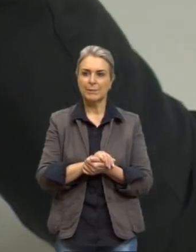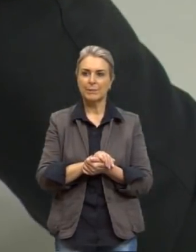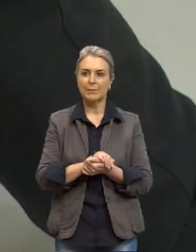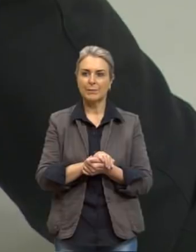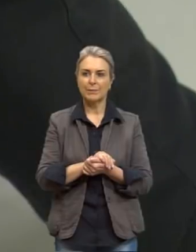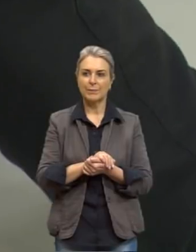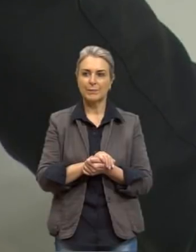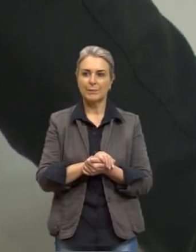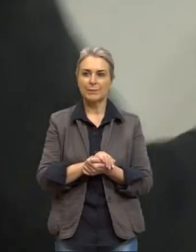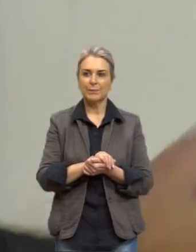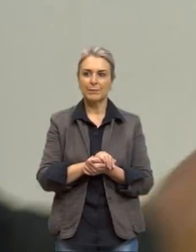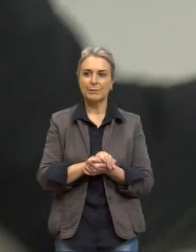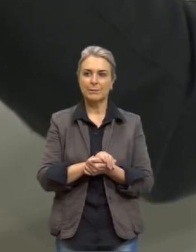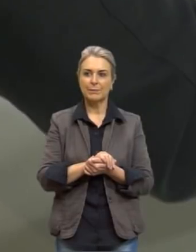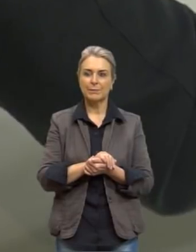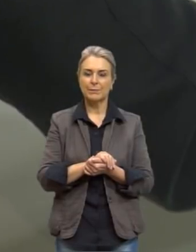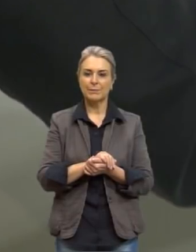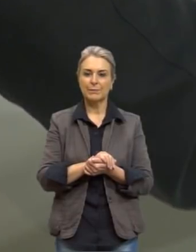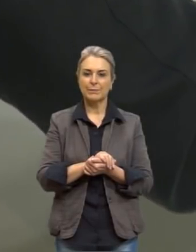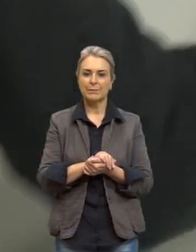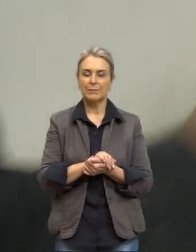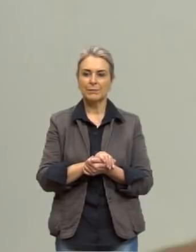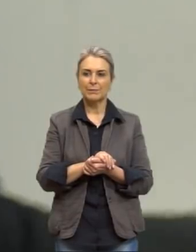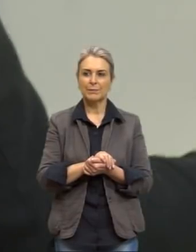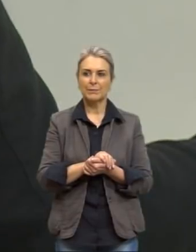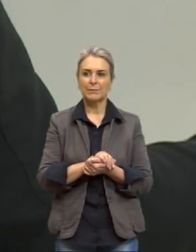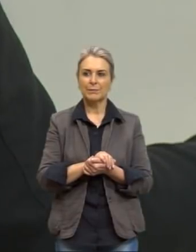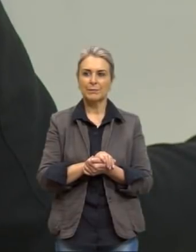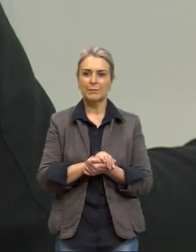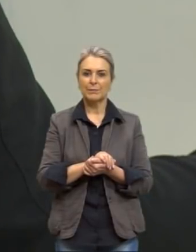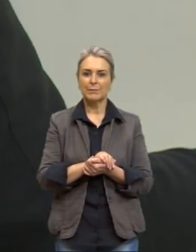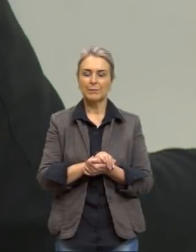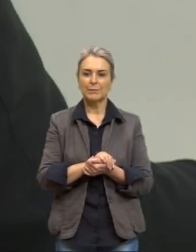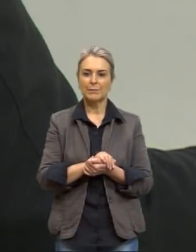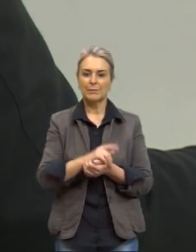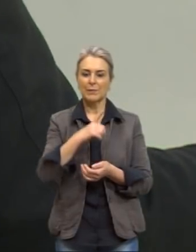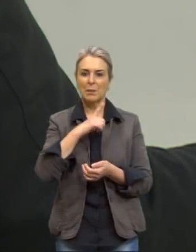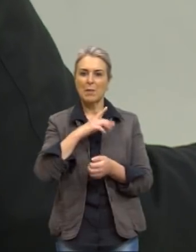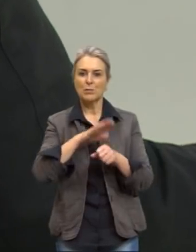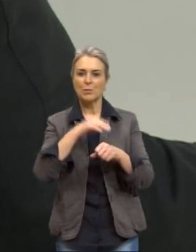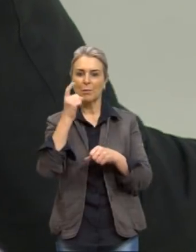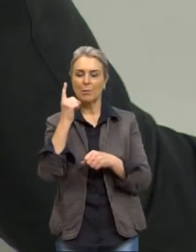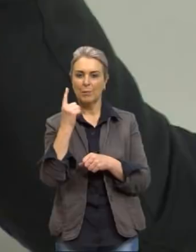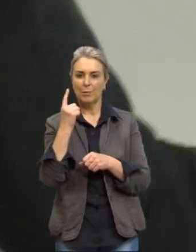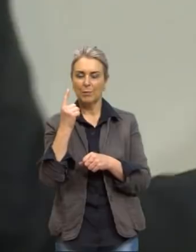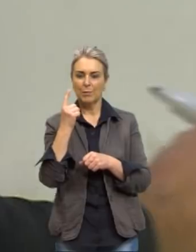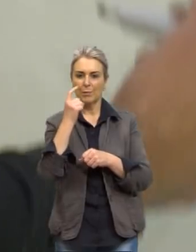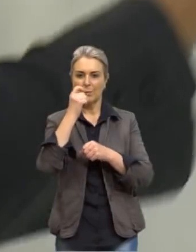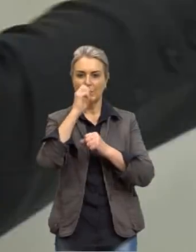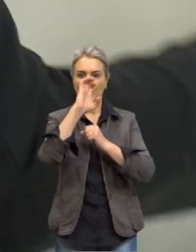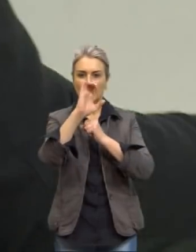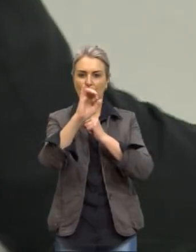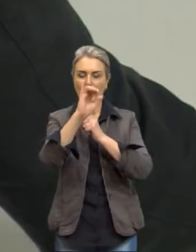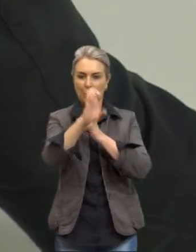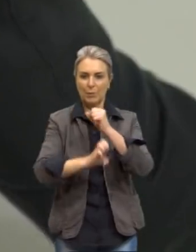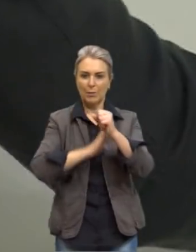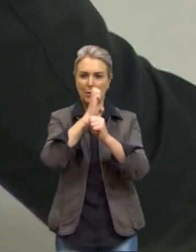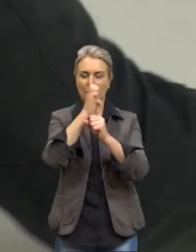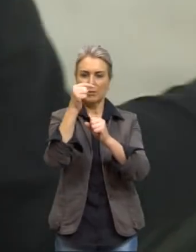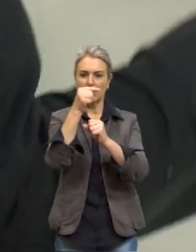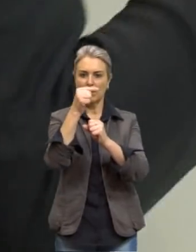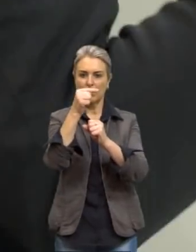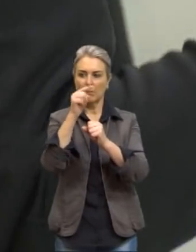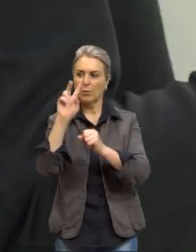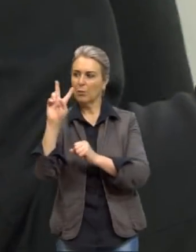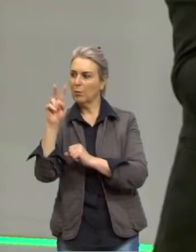e esse aqui não é muito positivo que eu falei e eu não tenho par de elétrons e isso aqui forma como se o